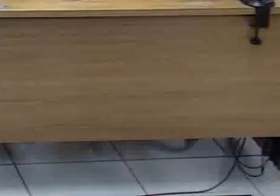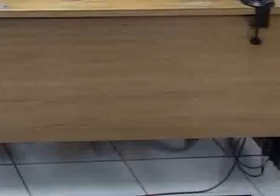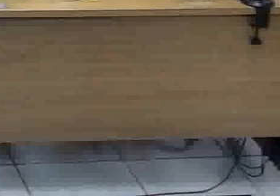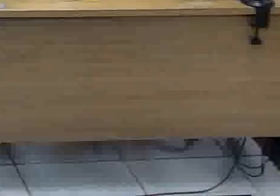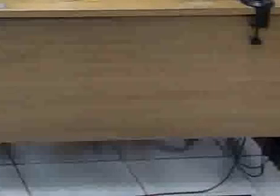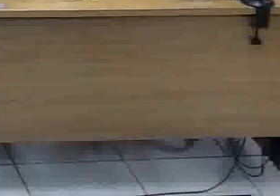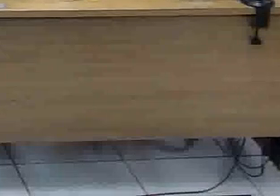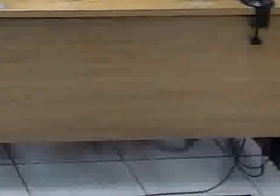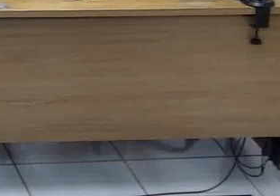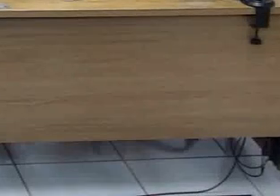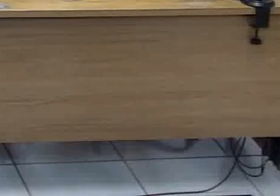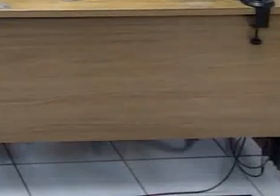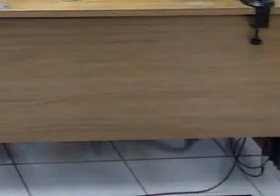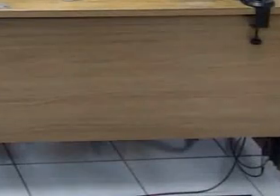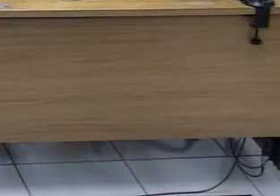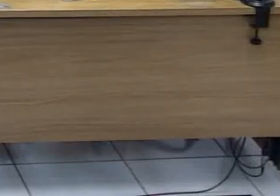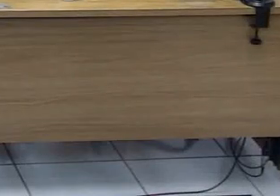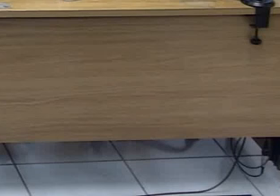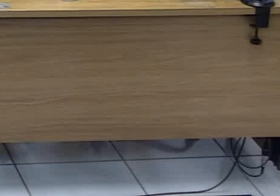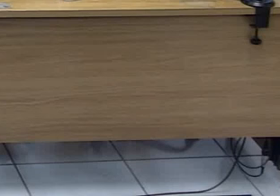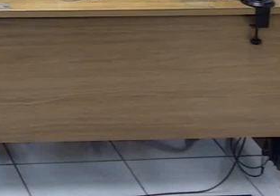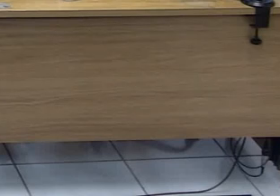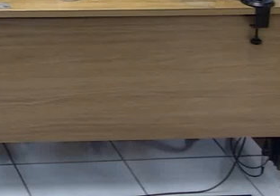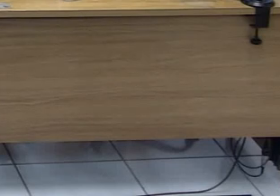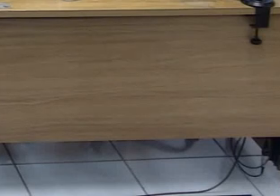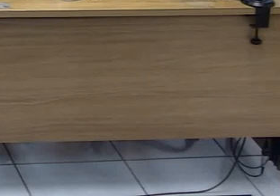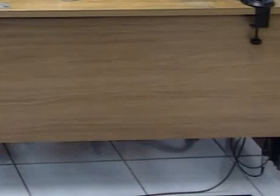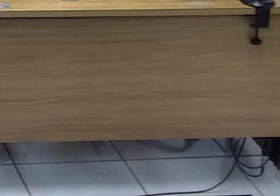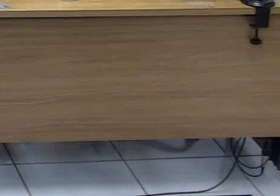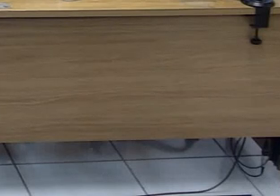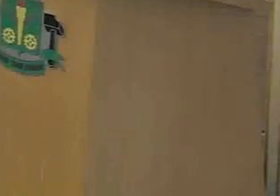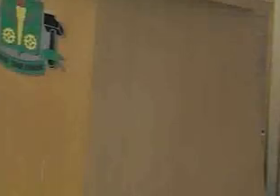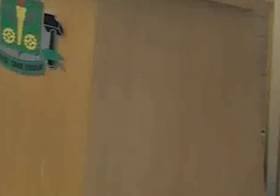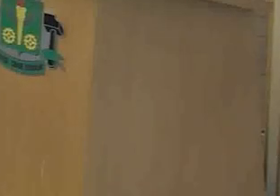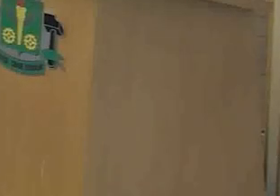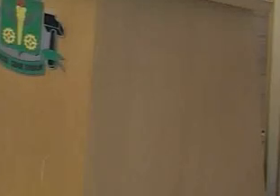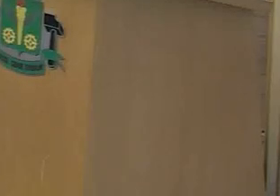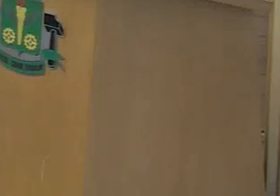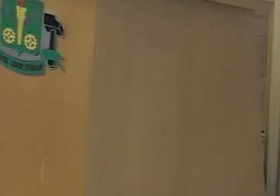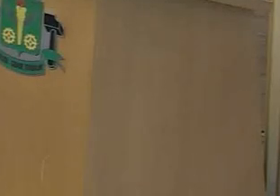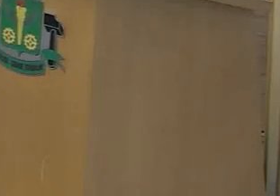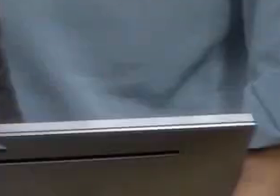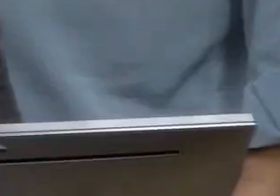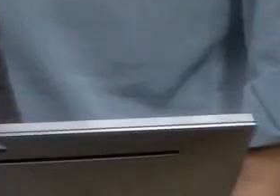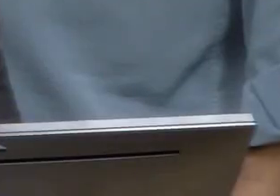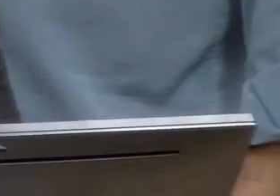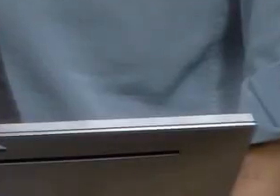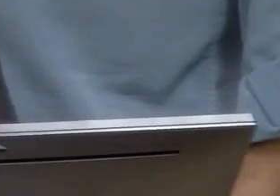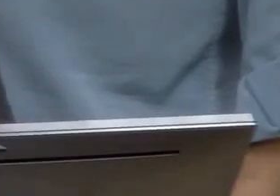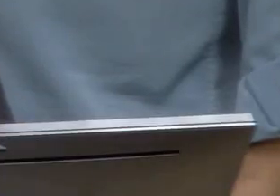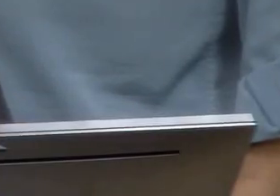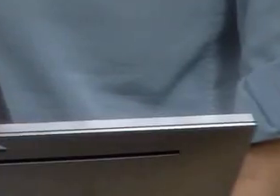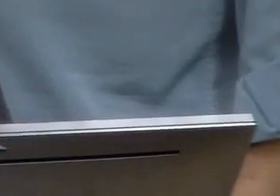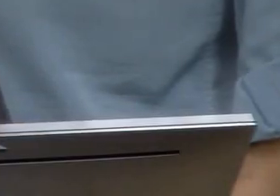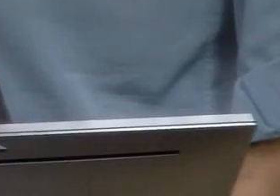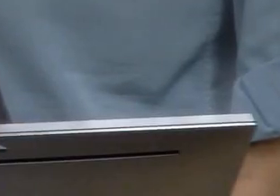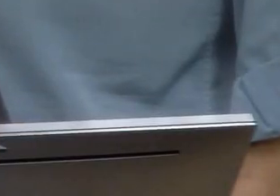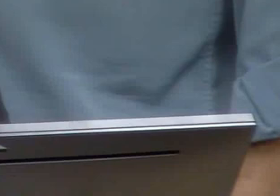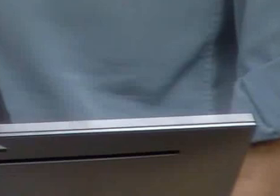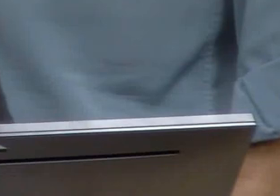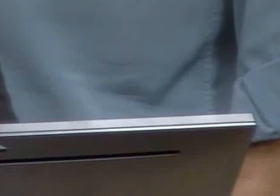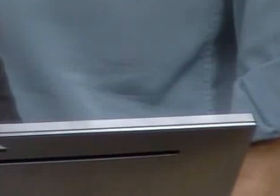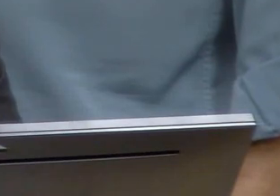Já tirou foto agora? Não. Não sai mais, já era. Solicito ao nobre vereador e presidente dessa